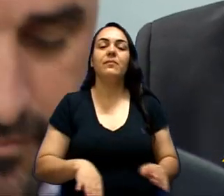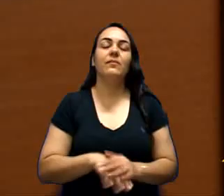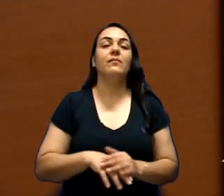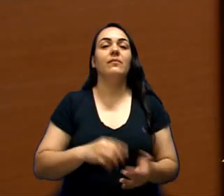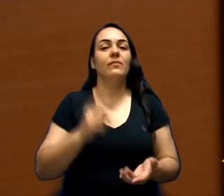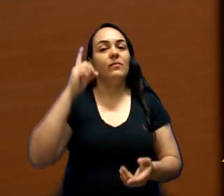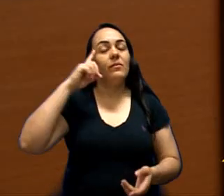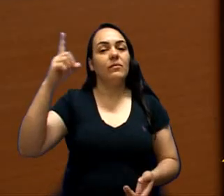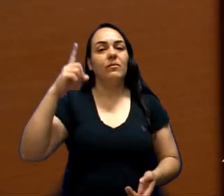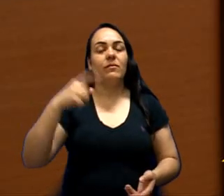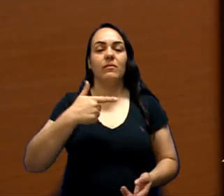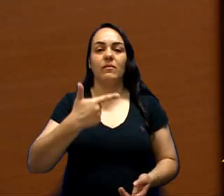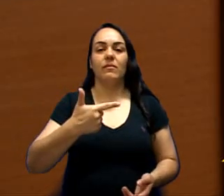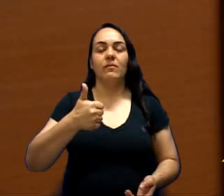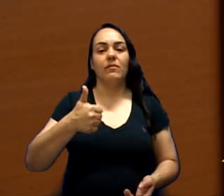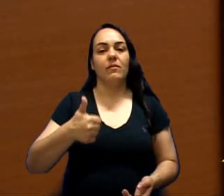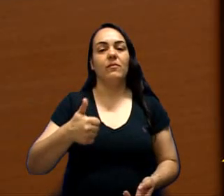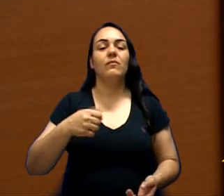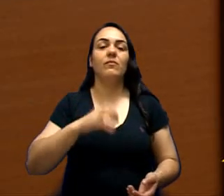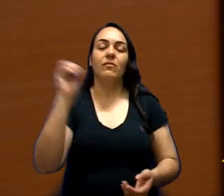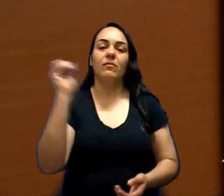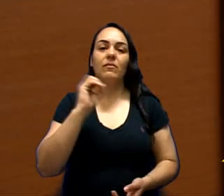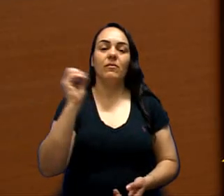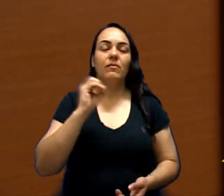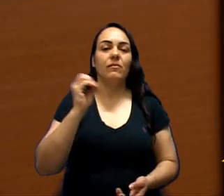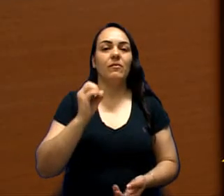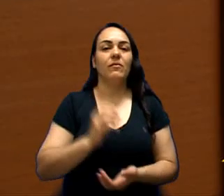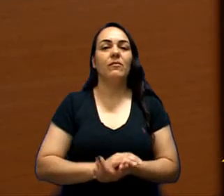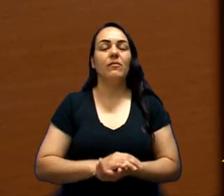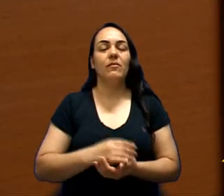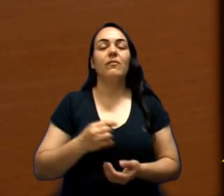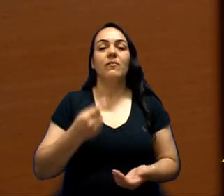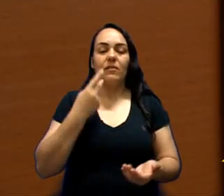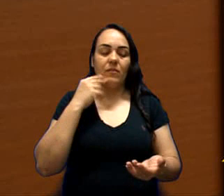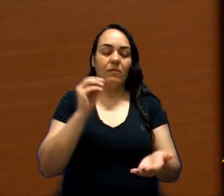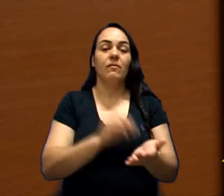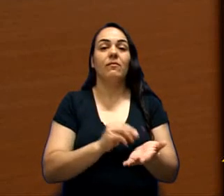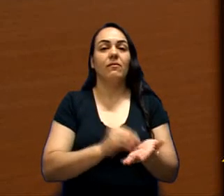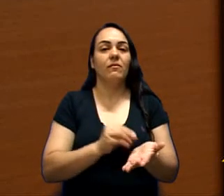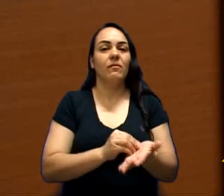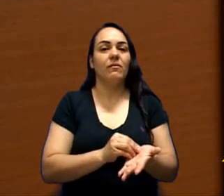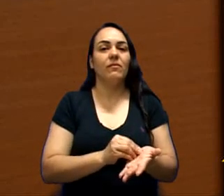dia 21 de outubro, deixar registrado aqui. E também